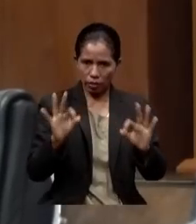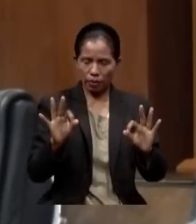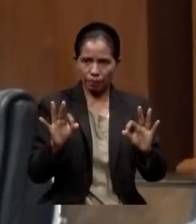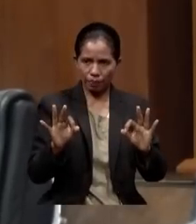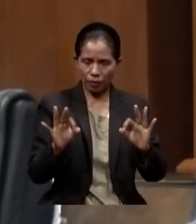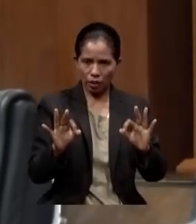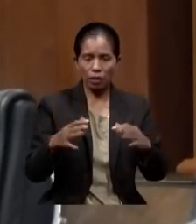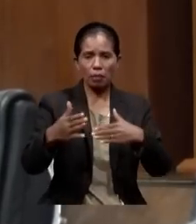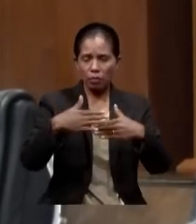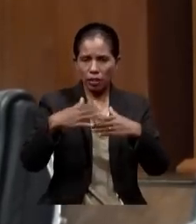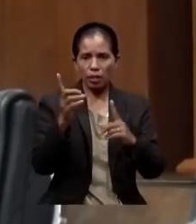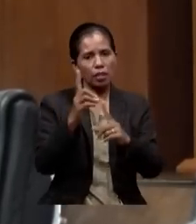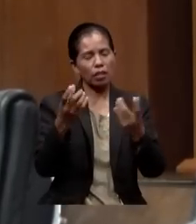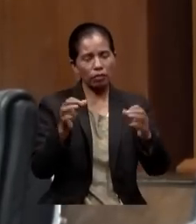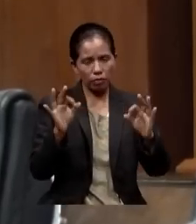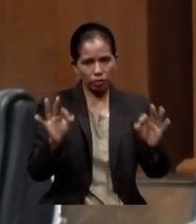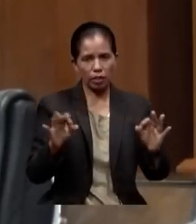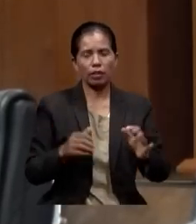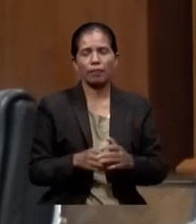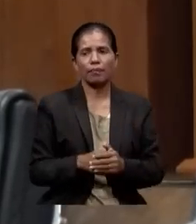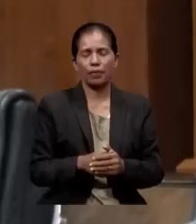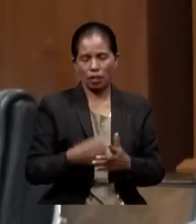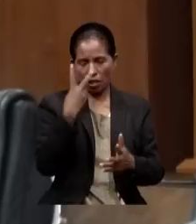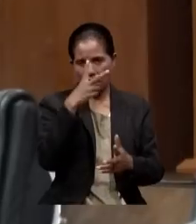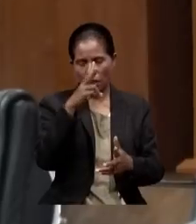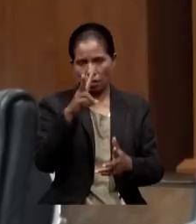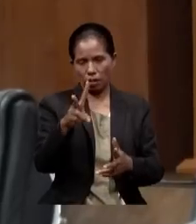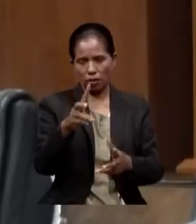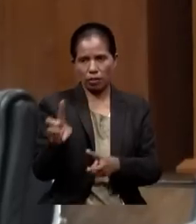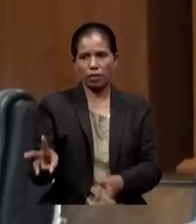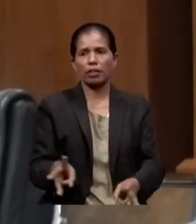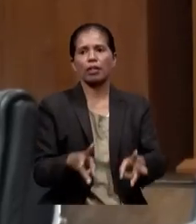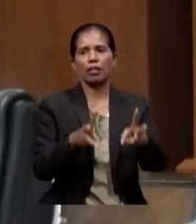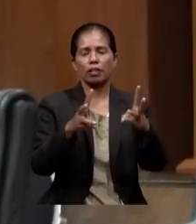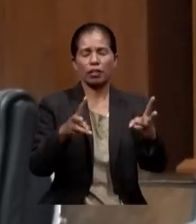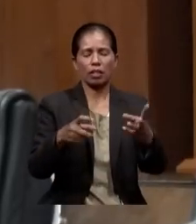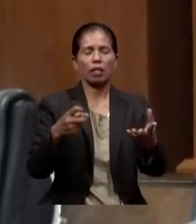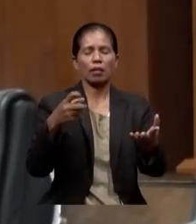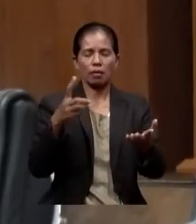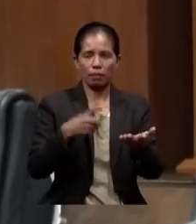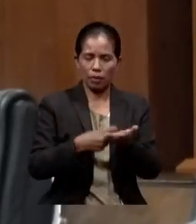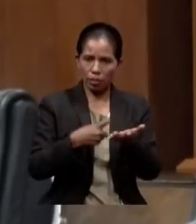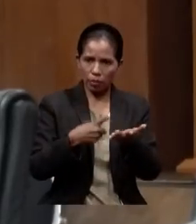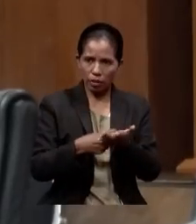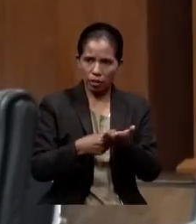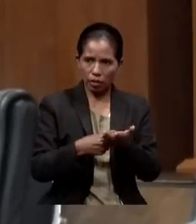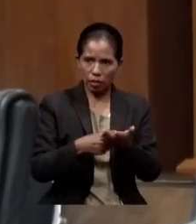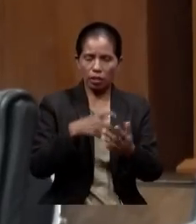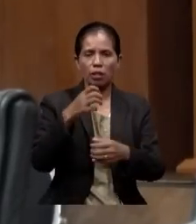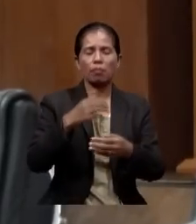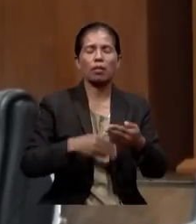atu mate tau resolve ho dalam extensão ni nia pasaporte ne bato iha pinan